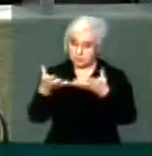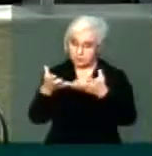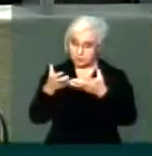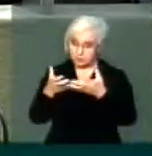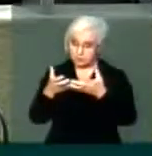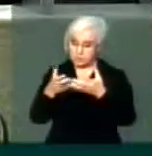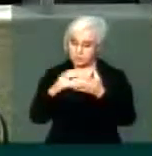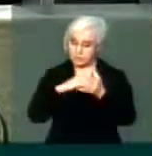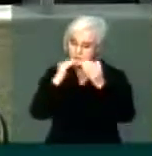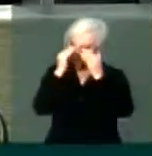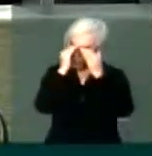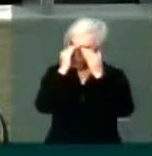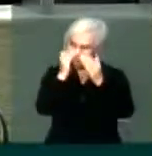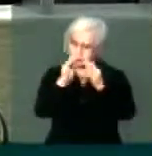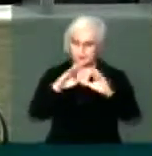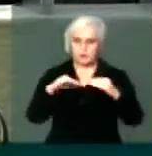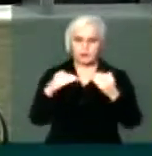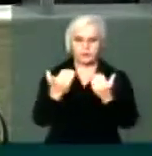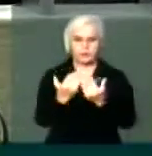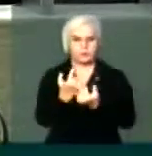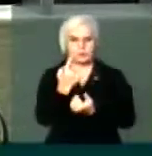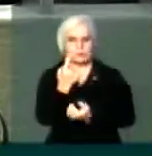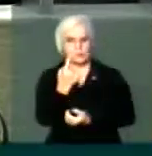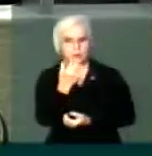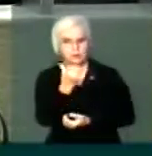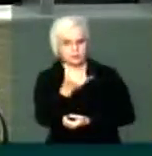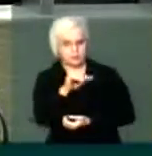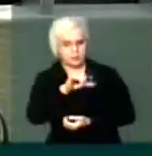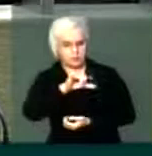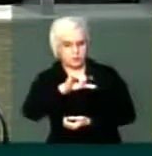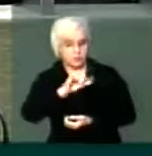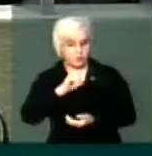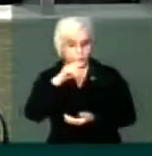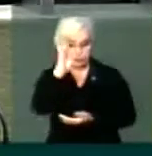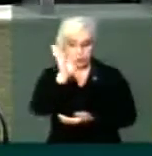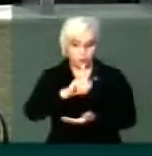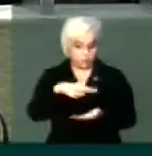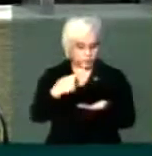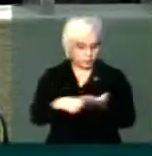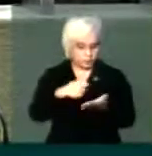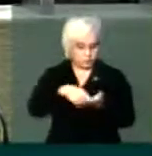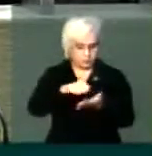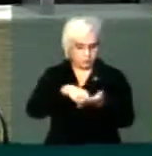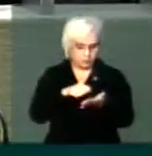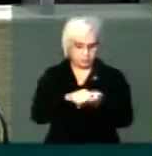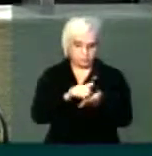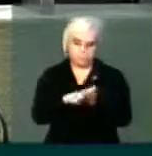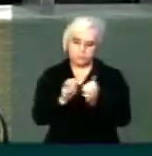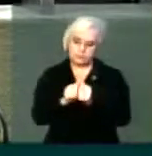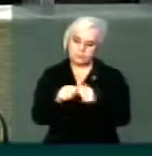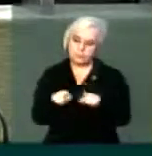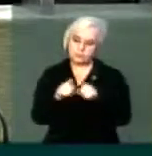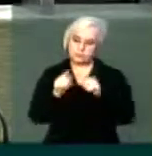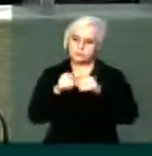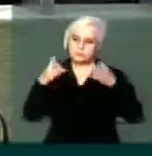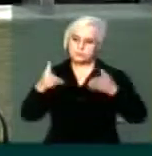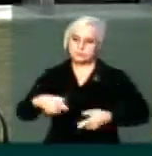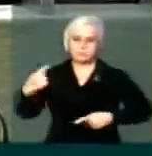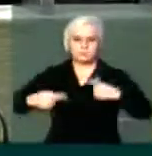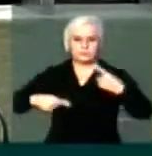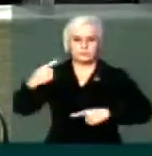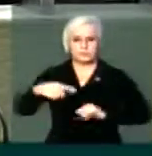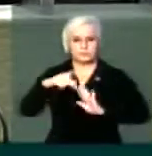deputada Mauri, à Convenção 169, da qual o Brasil é signatário, e participação no debate